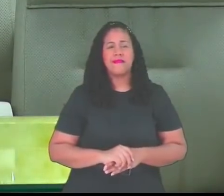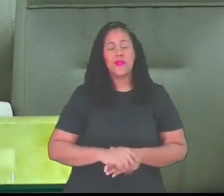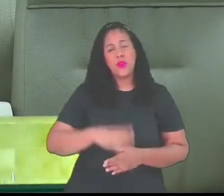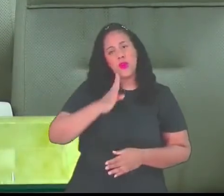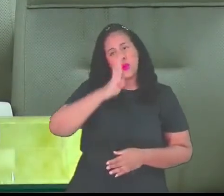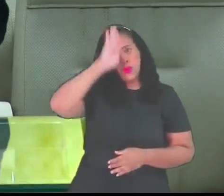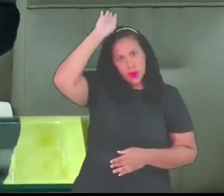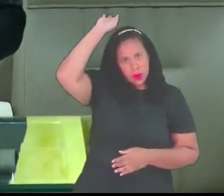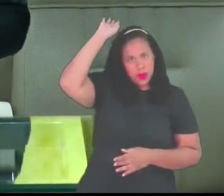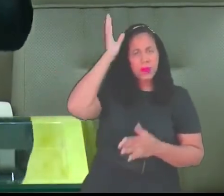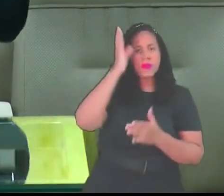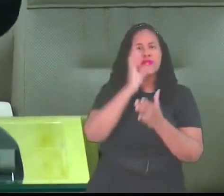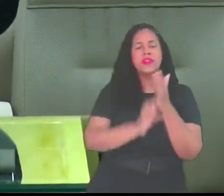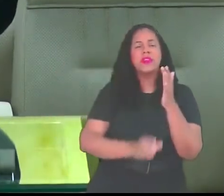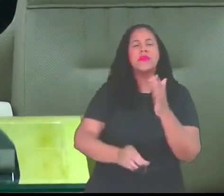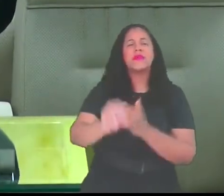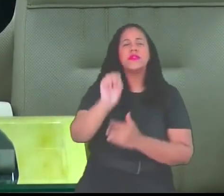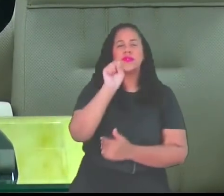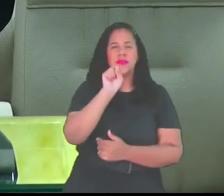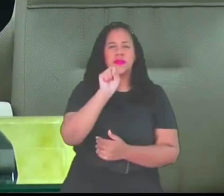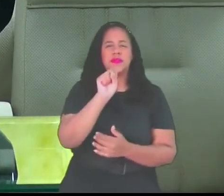Romanos capítulo 8.